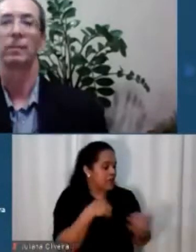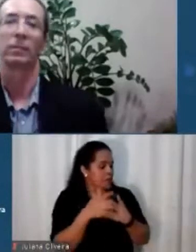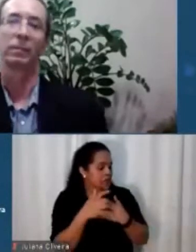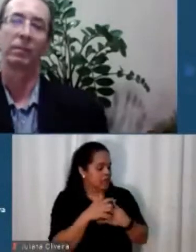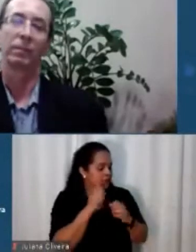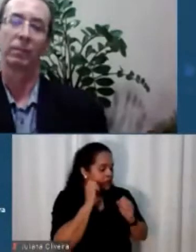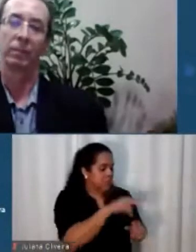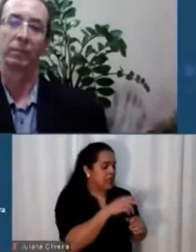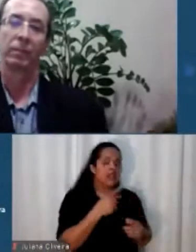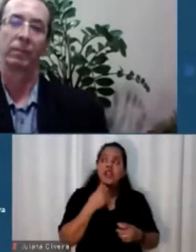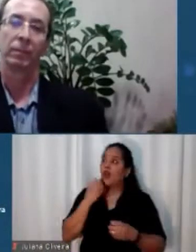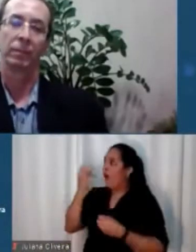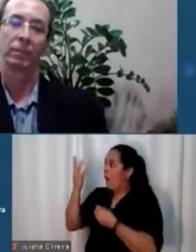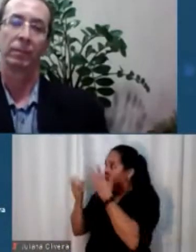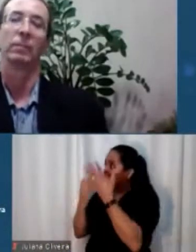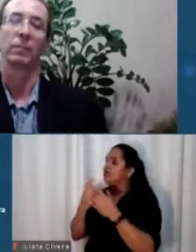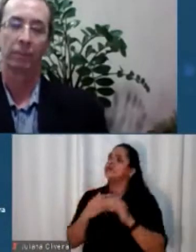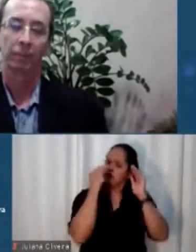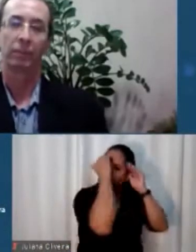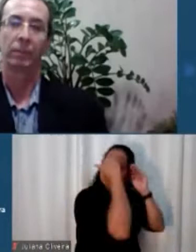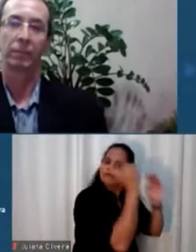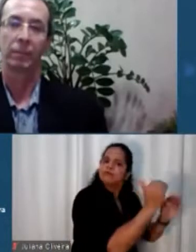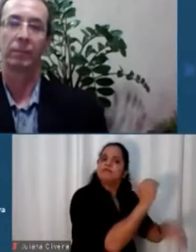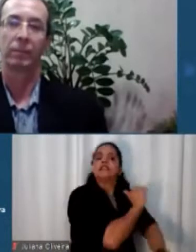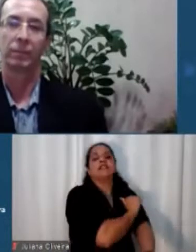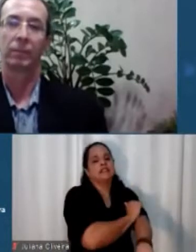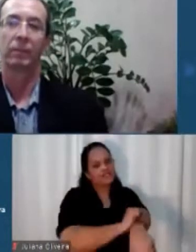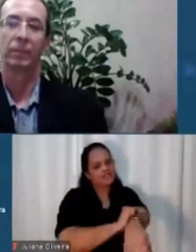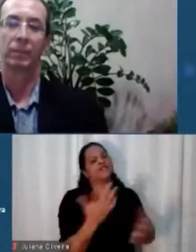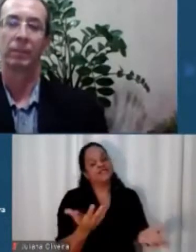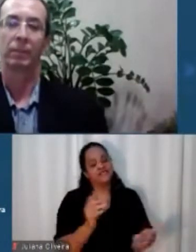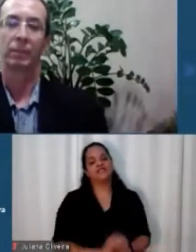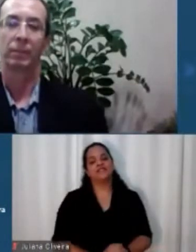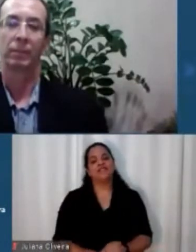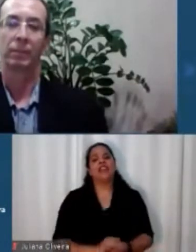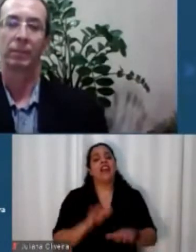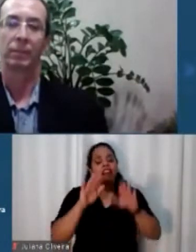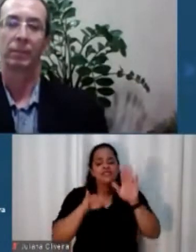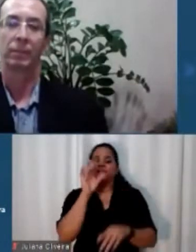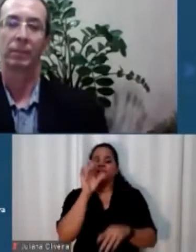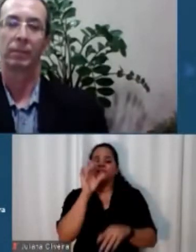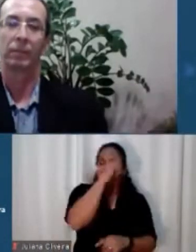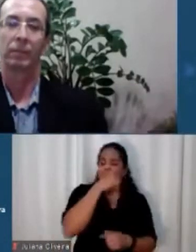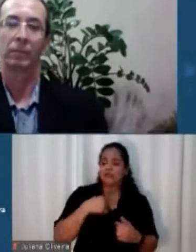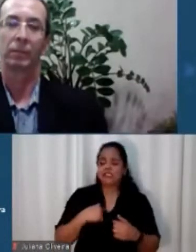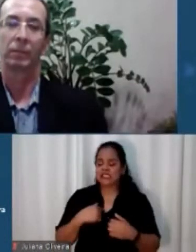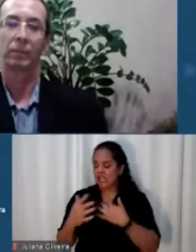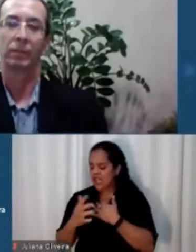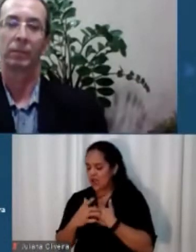nós devemos seguir. É difícil, às vezes, você tomar mudanças de